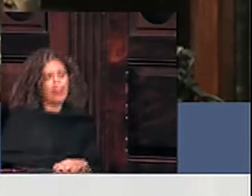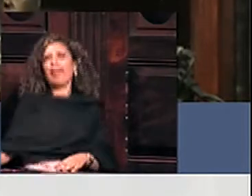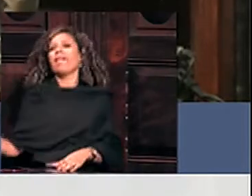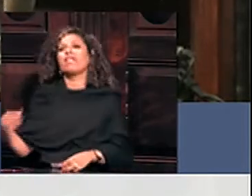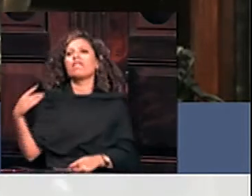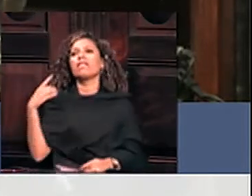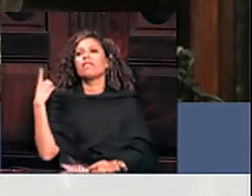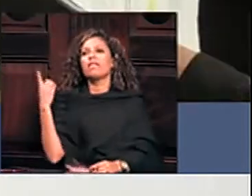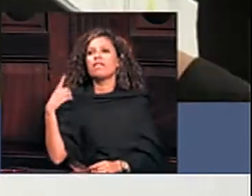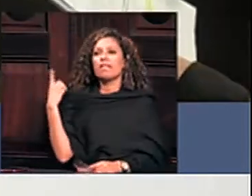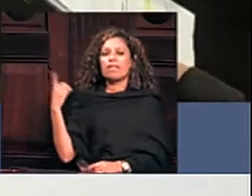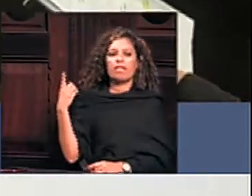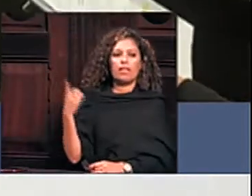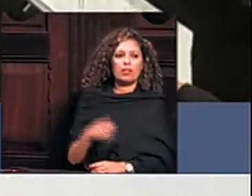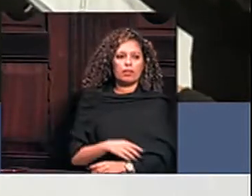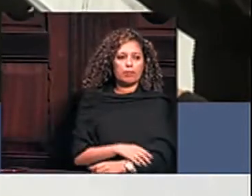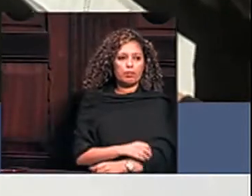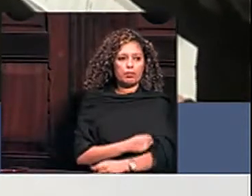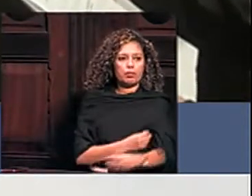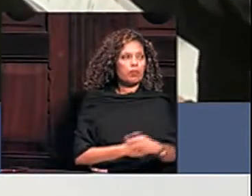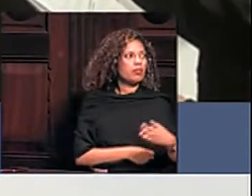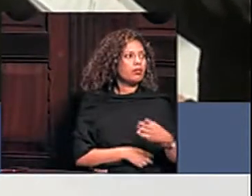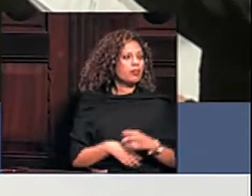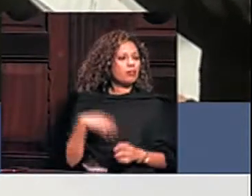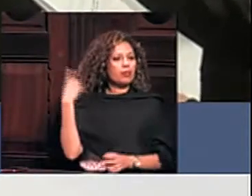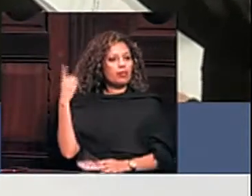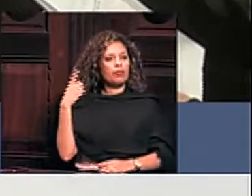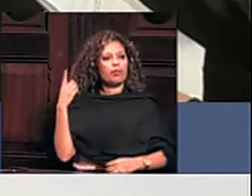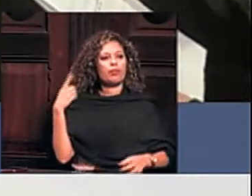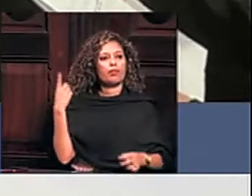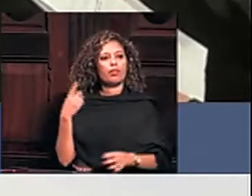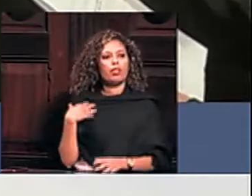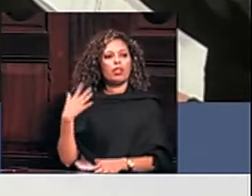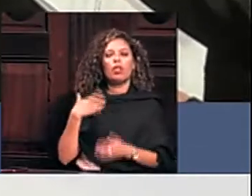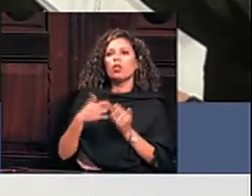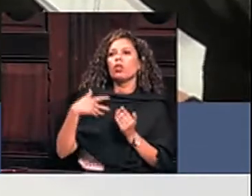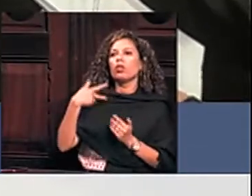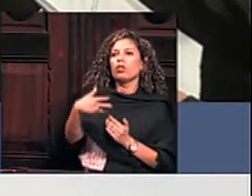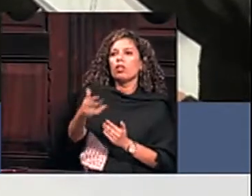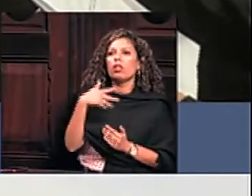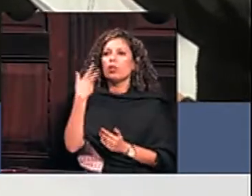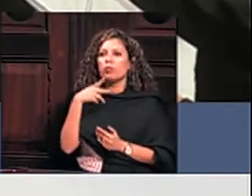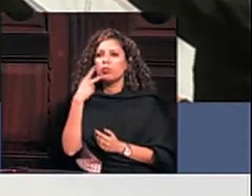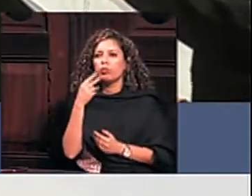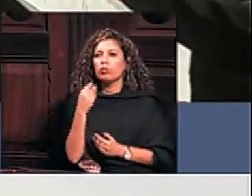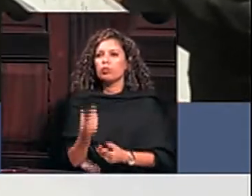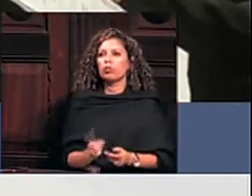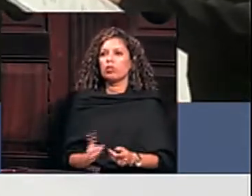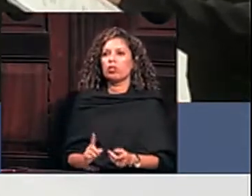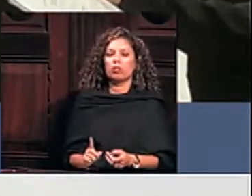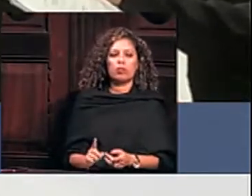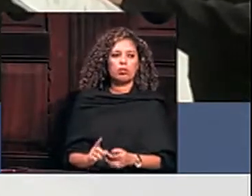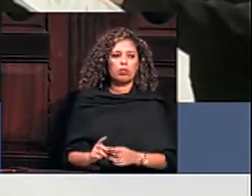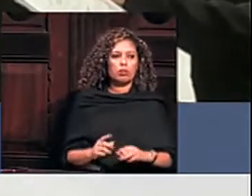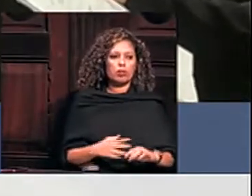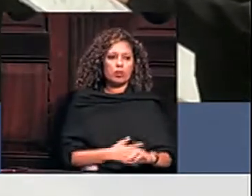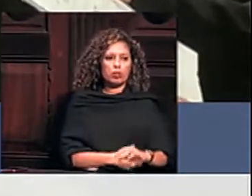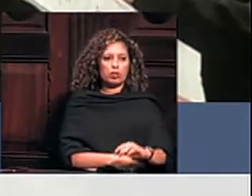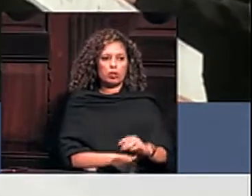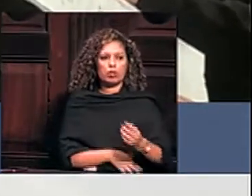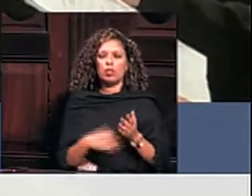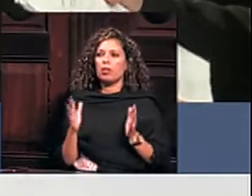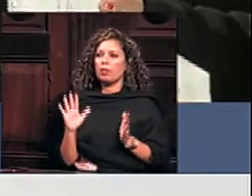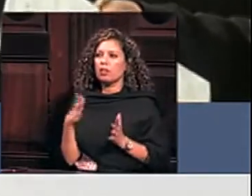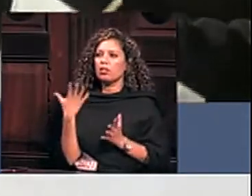Senhor presidente. Sempre presente. Senhor presidente, eu não vou me alongar, eu estou querendo falar desde lá de dentro, mas não vou falar que o